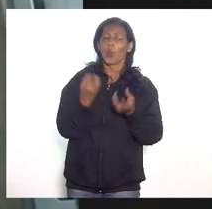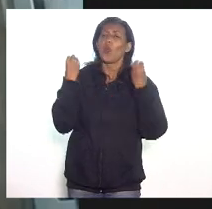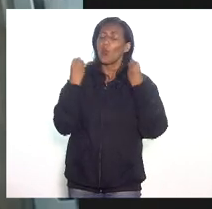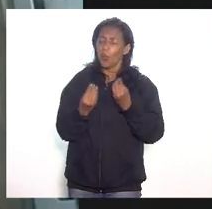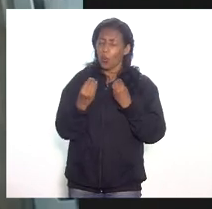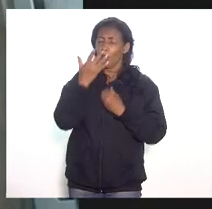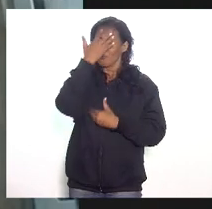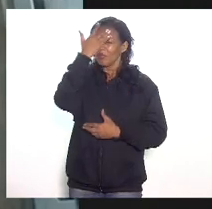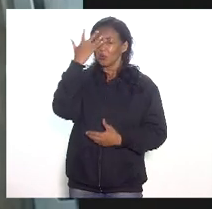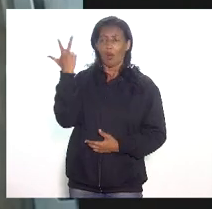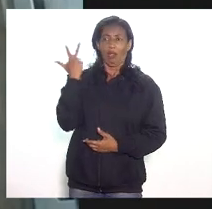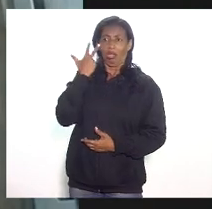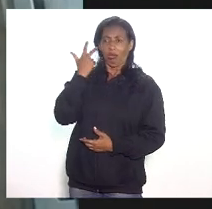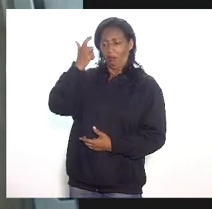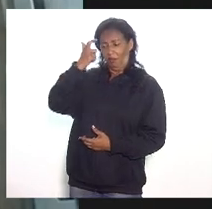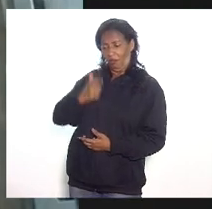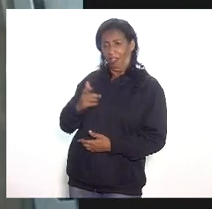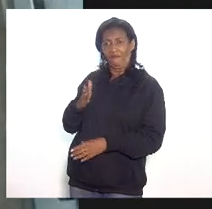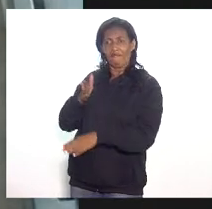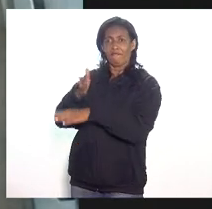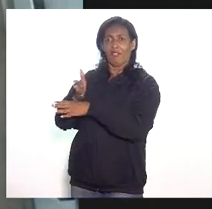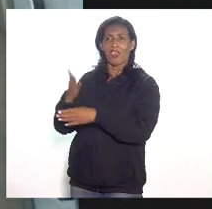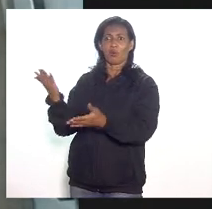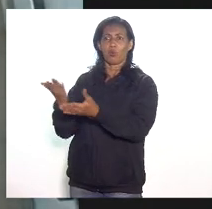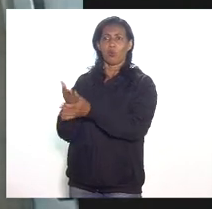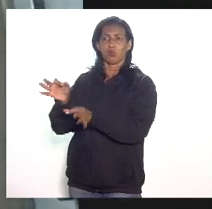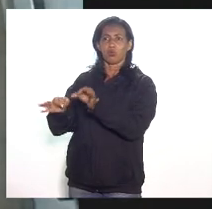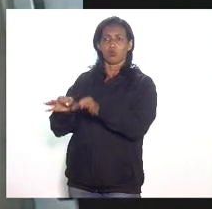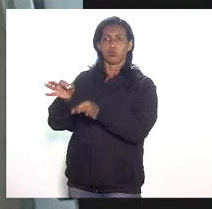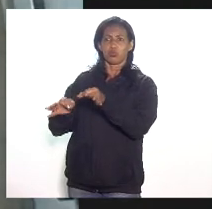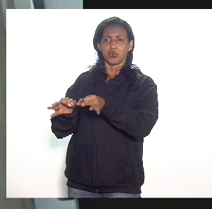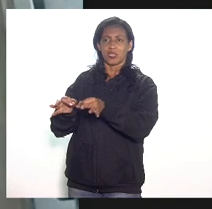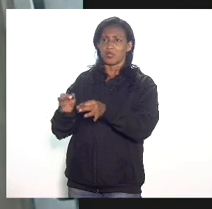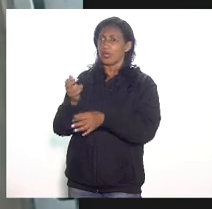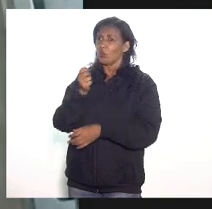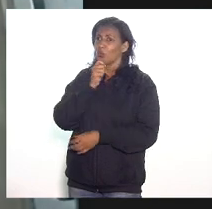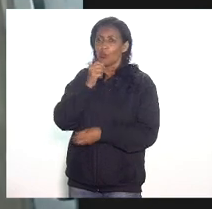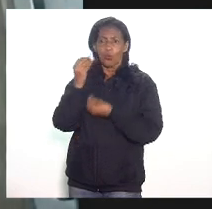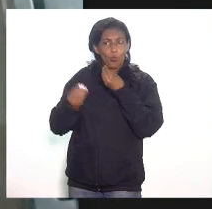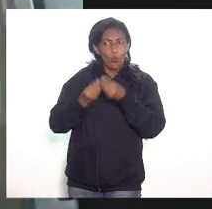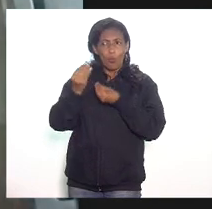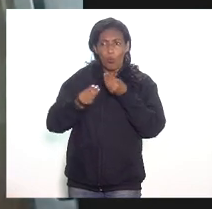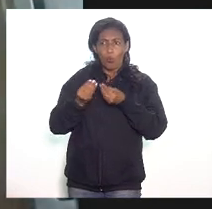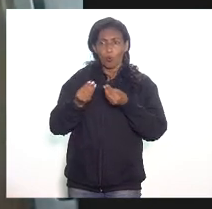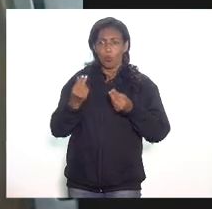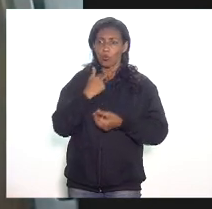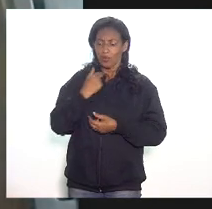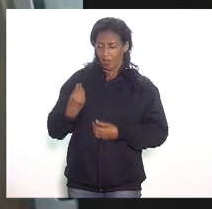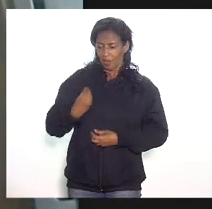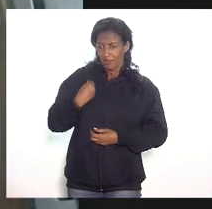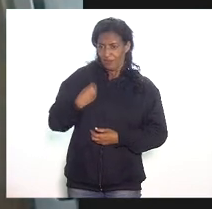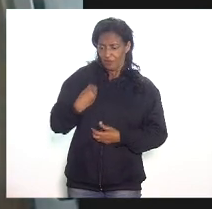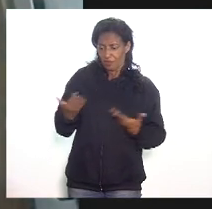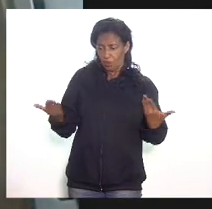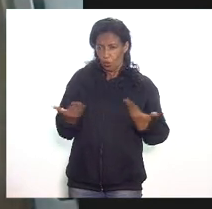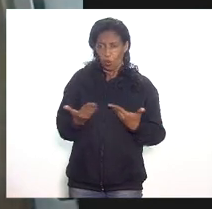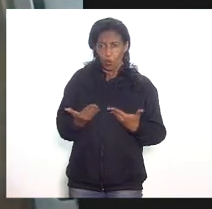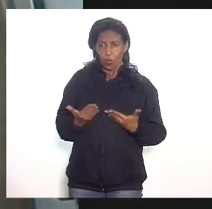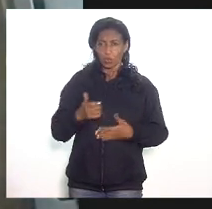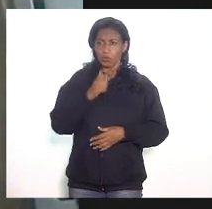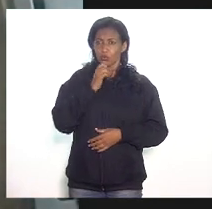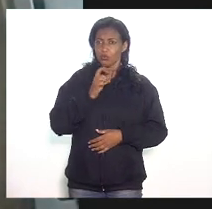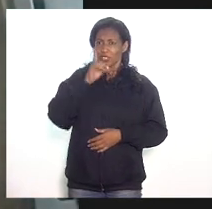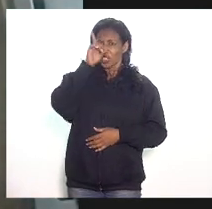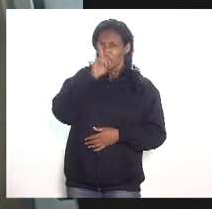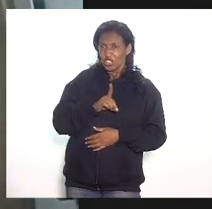justiça? Não vai ter nunca. Se ela não tem nem como sobreviver hoje, devido ao problema que está existindo, que ela não tem o direito a